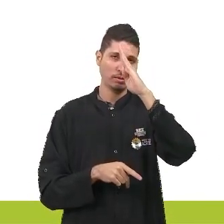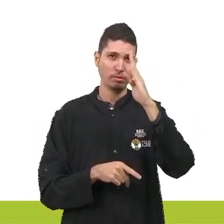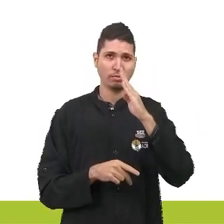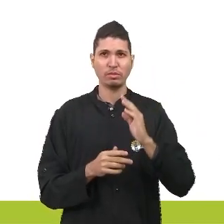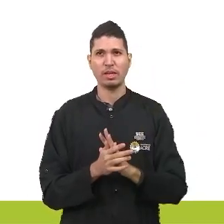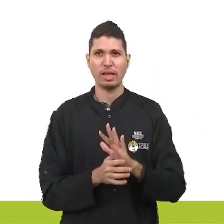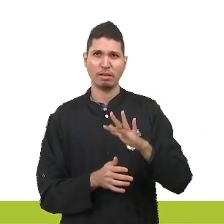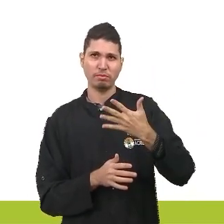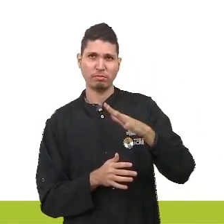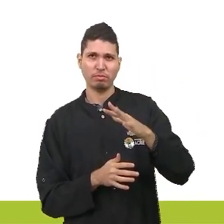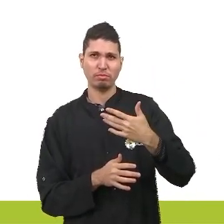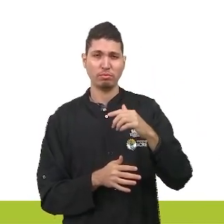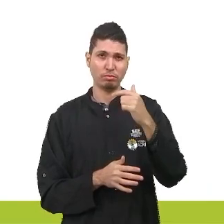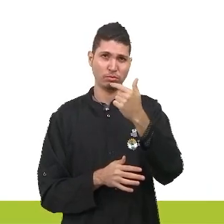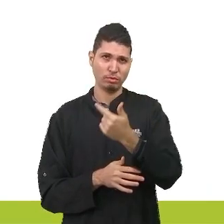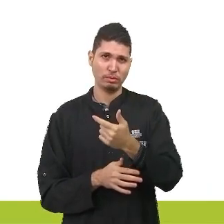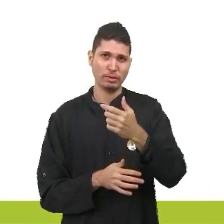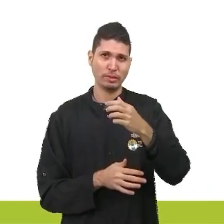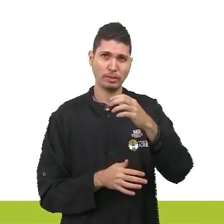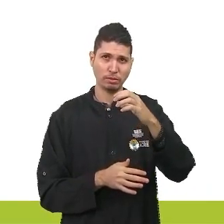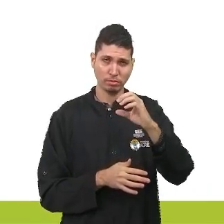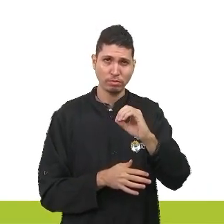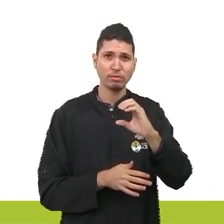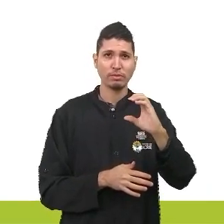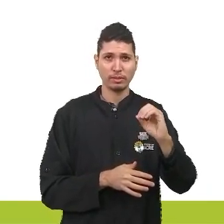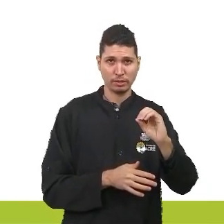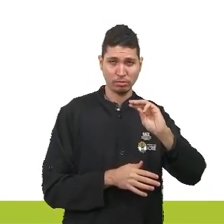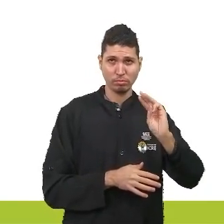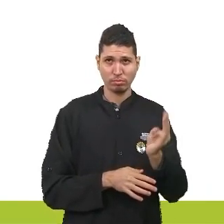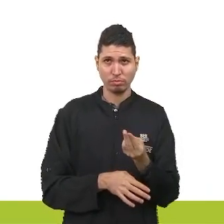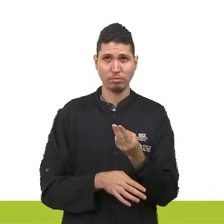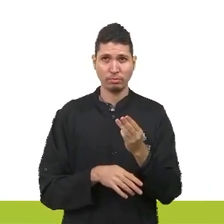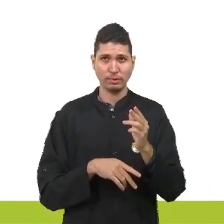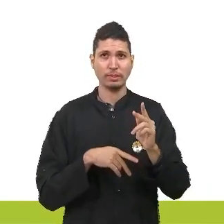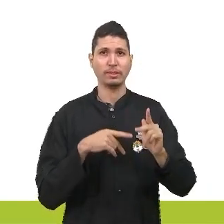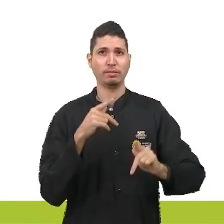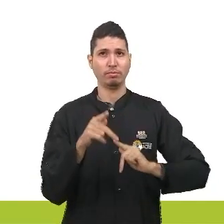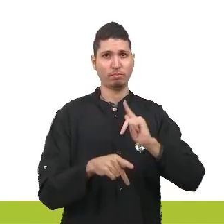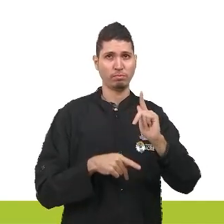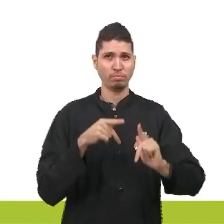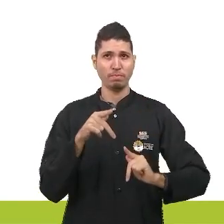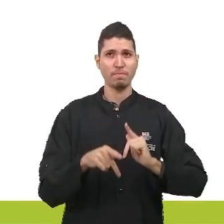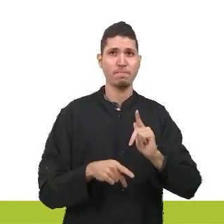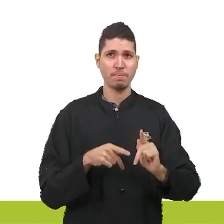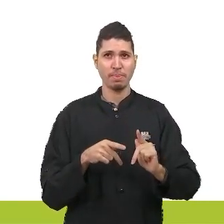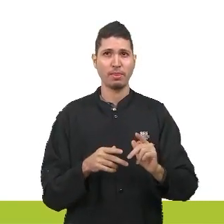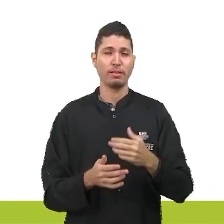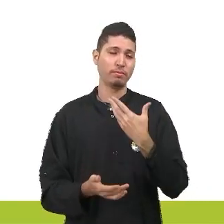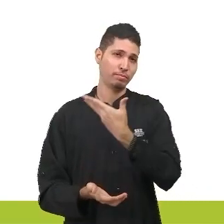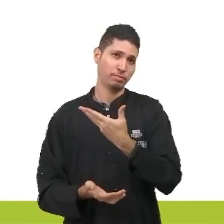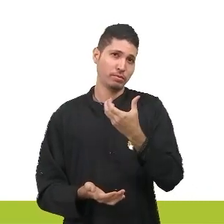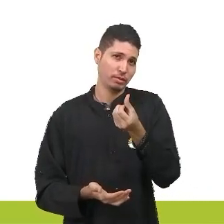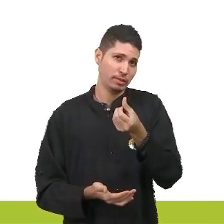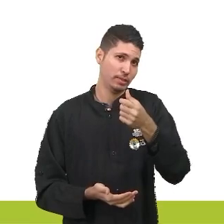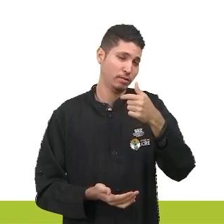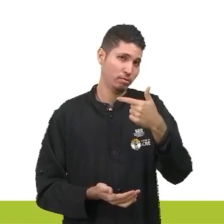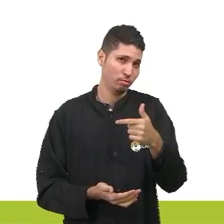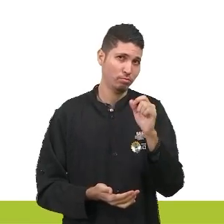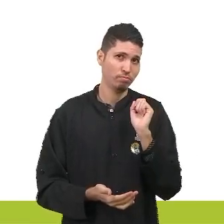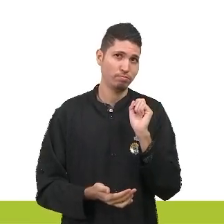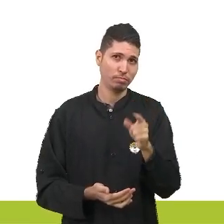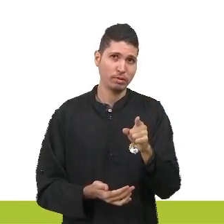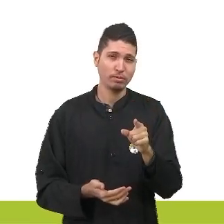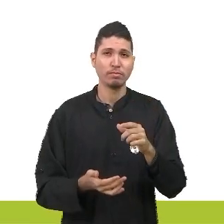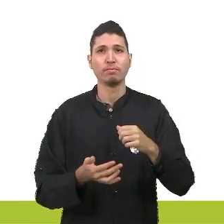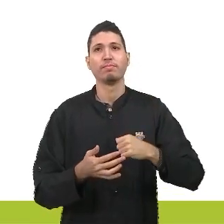pessoas, tá? 200 milhões de habitantes, tá? Aqui 203, 162.512 habitantes. É o